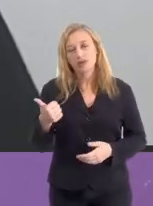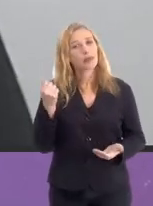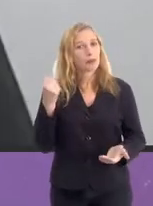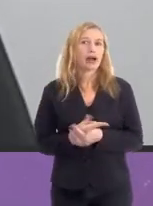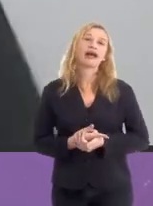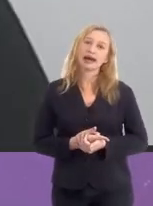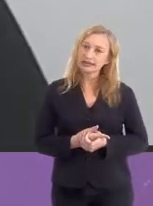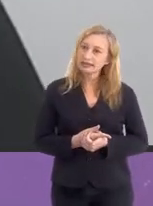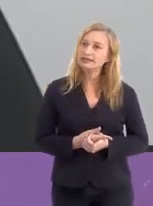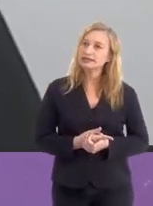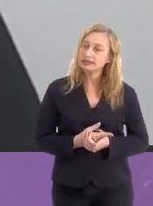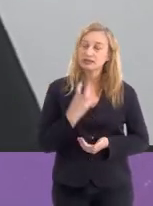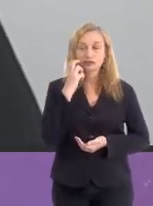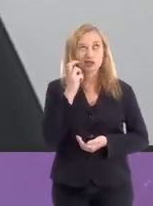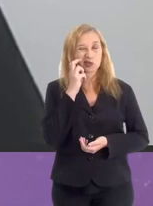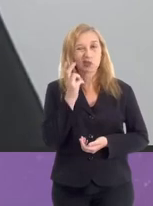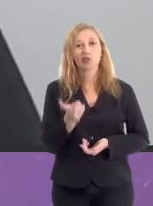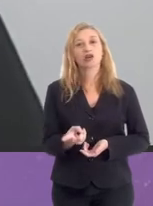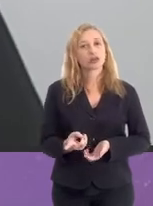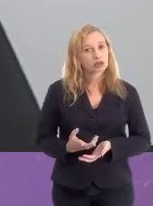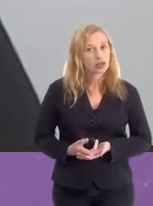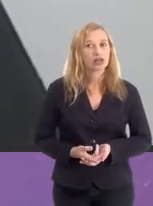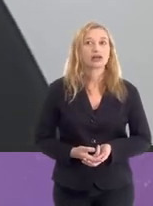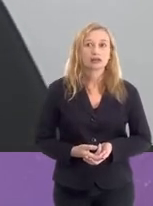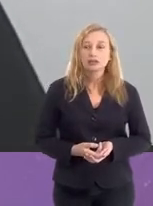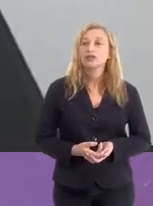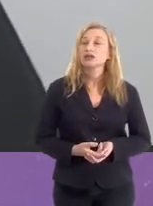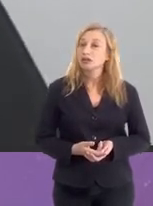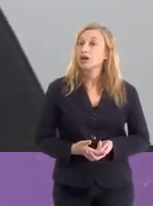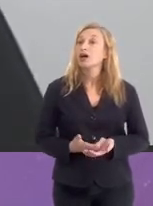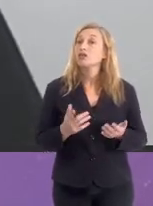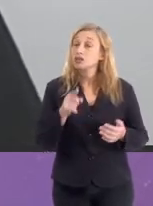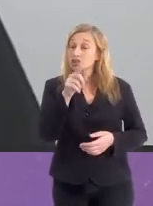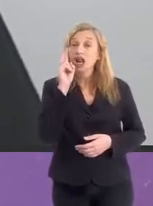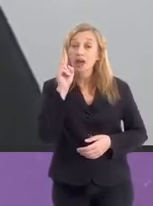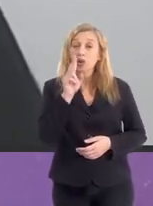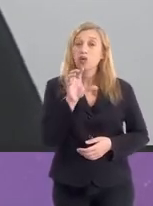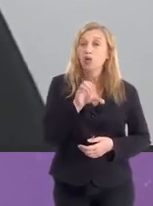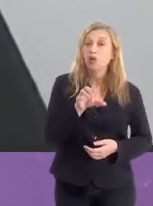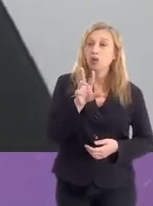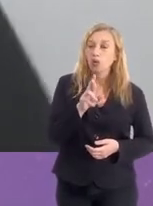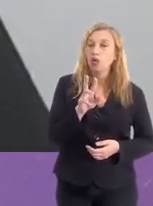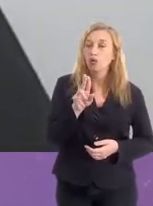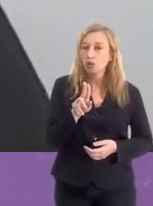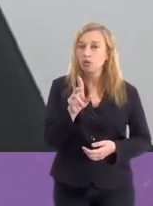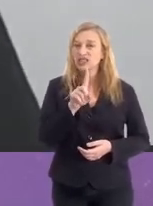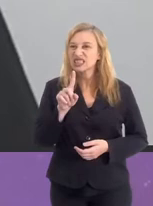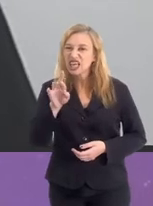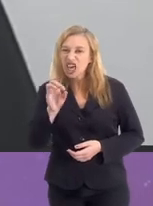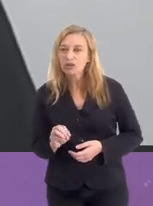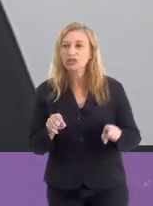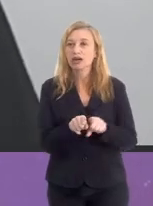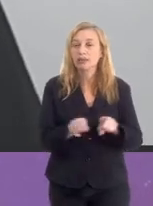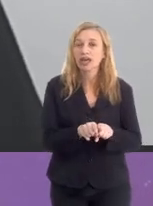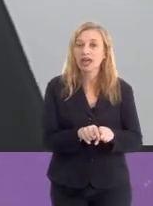em 2021 é para pagar né passa a borracha Lia repetidas vezes se a coisa foi feia você lembrou do Cruzeiro também o